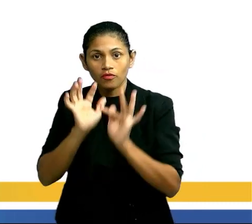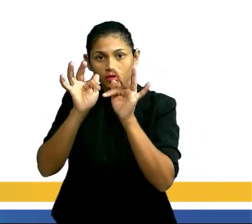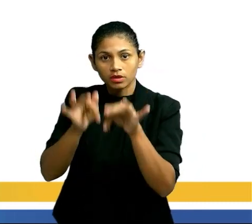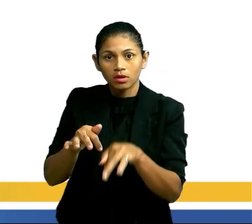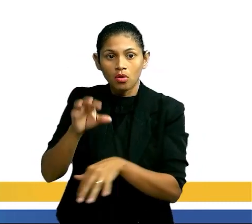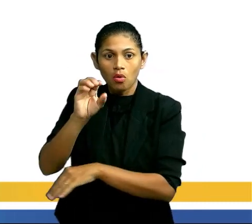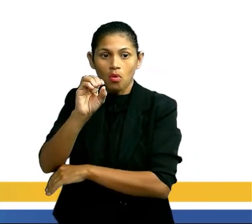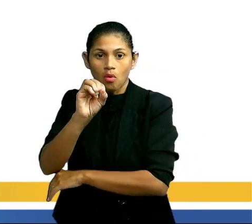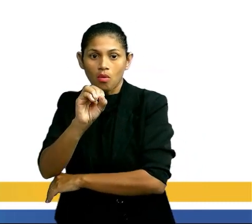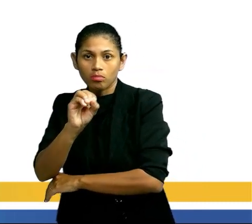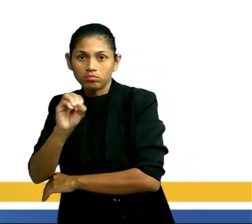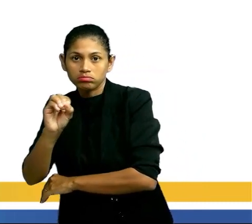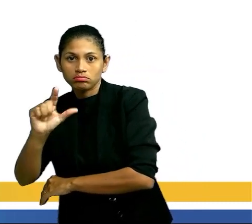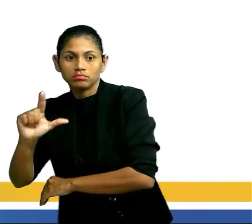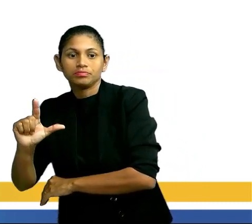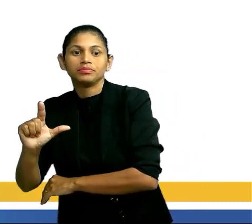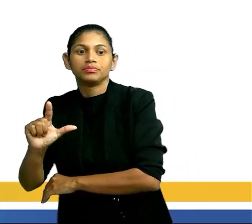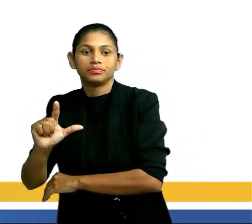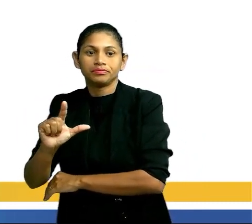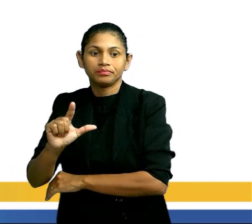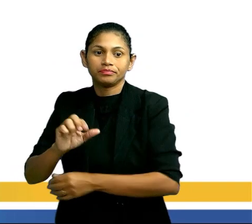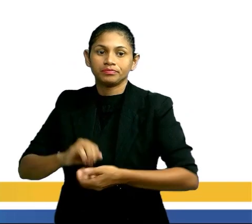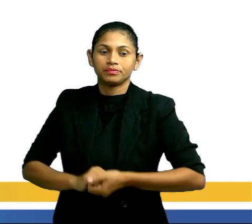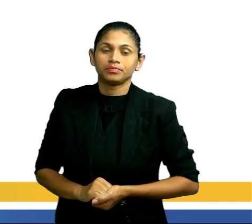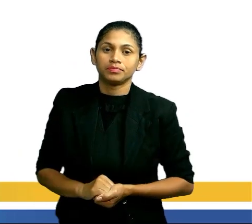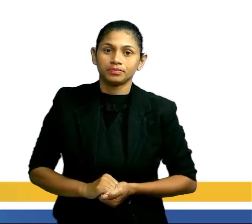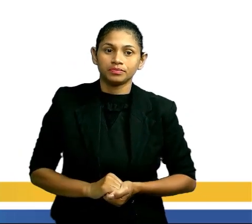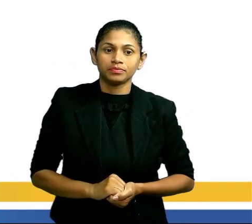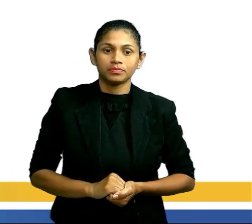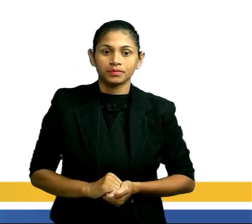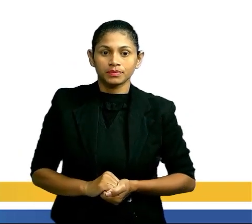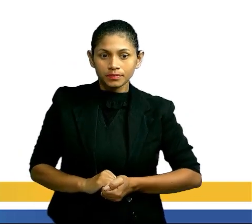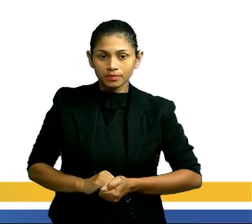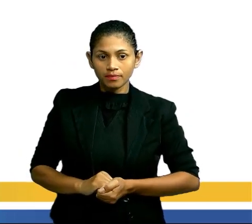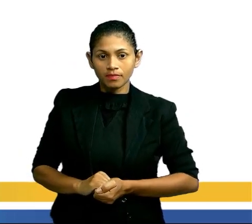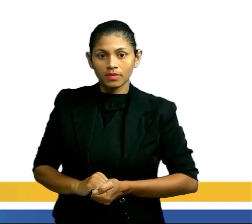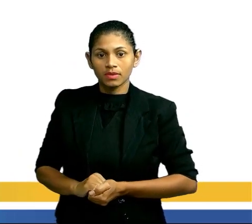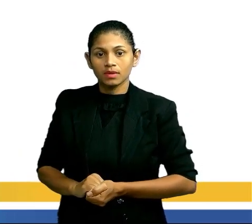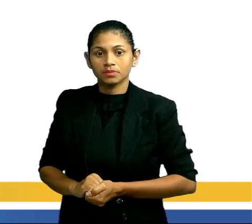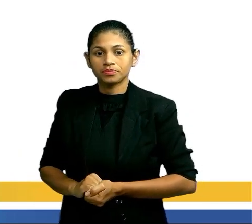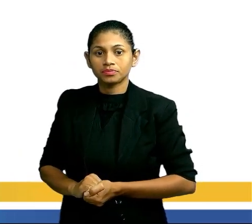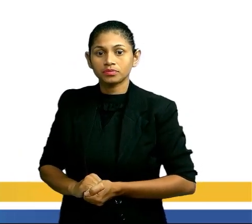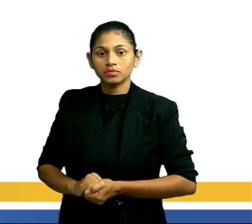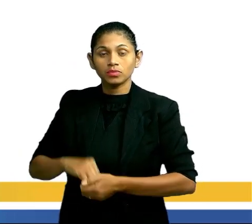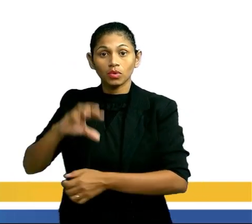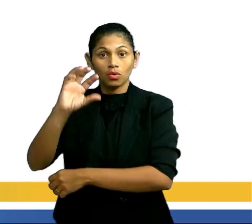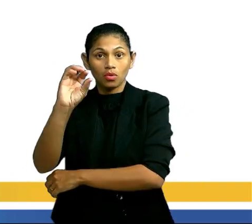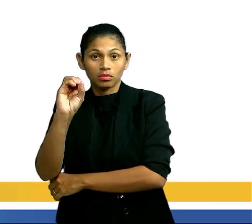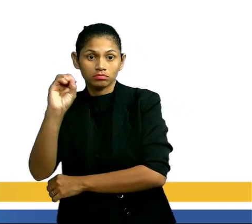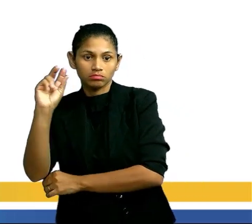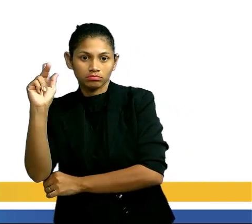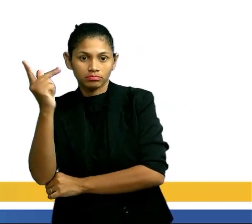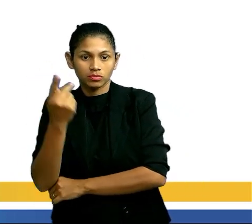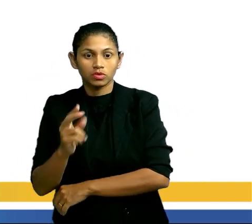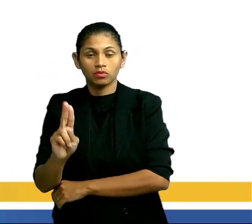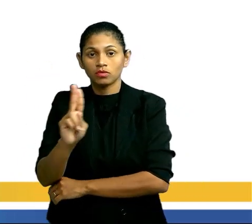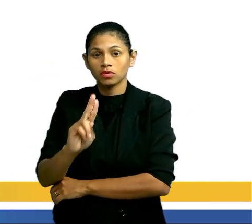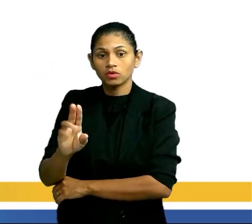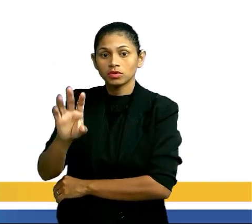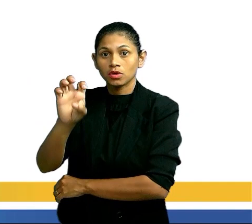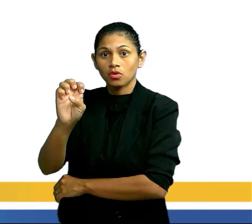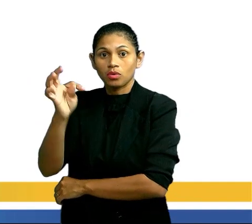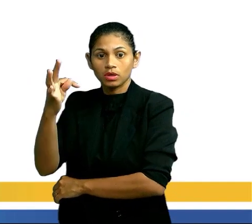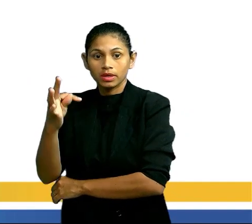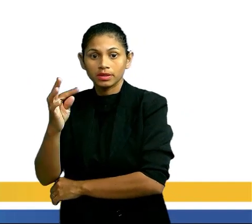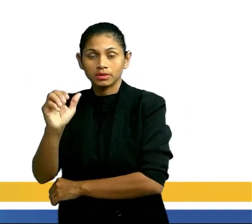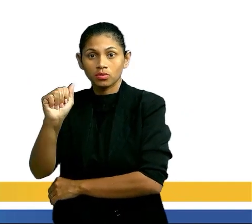um metanol. Se eu tenho 2 carbonos, eu vou usar o prefixo et. Como as ligações são simples, eu vou usar o infixo an. E